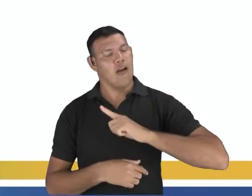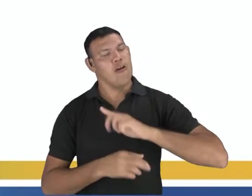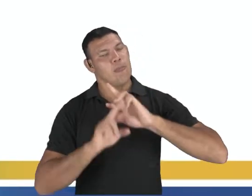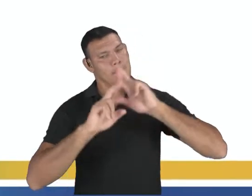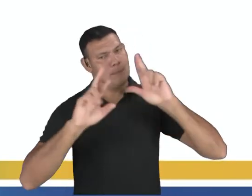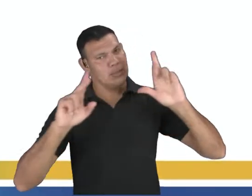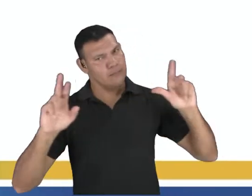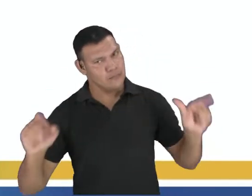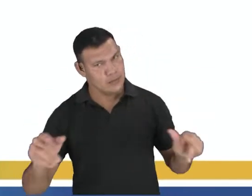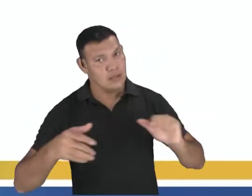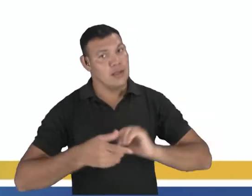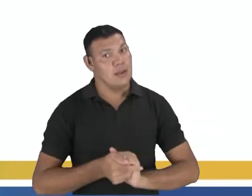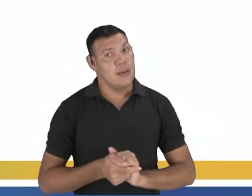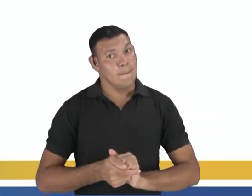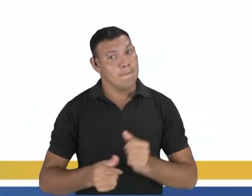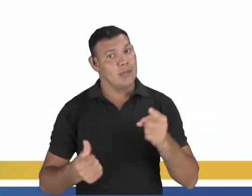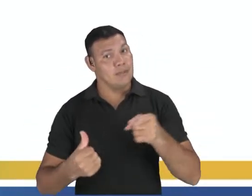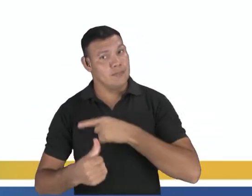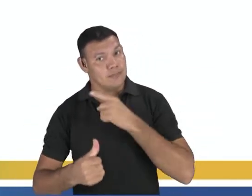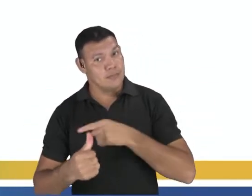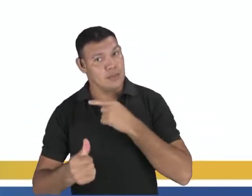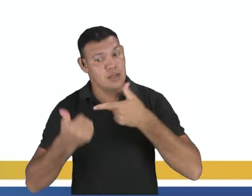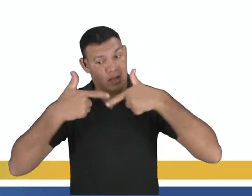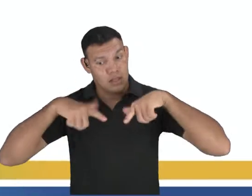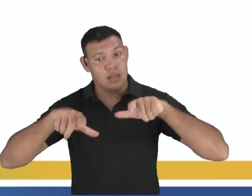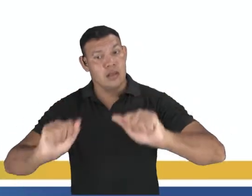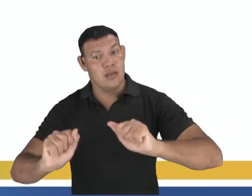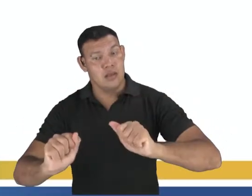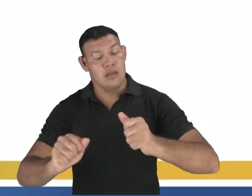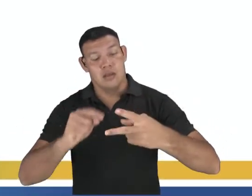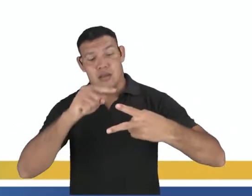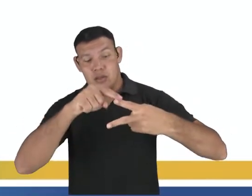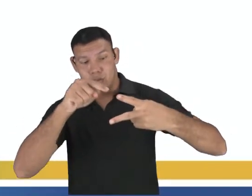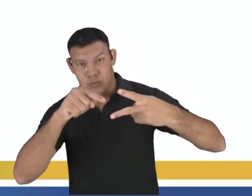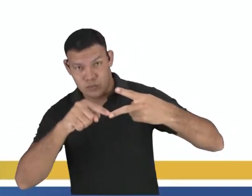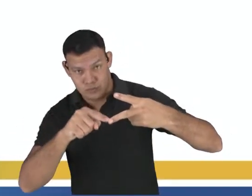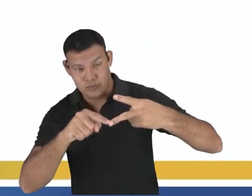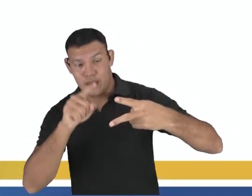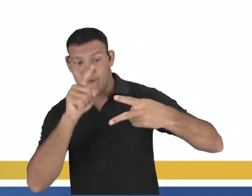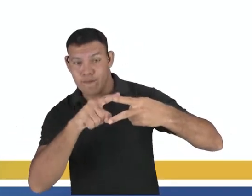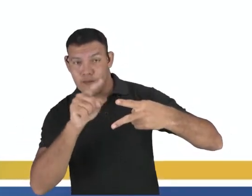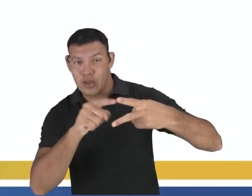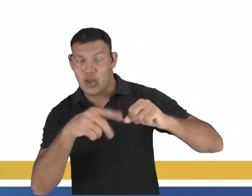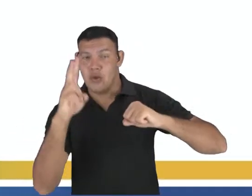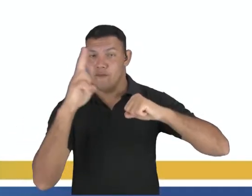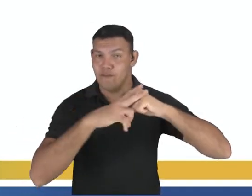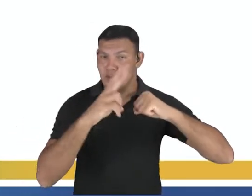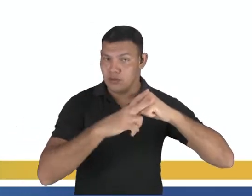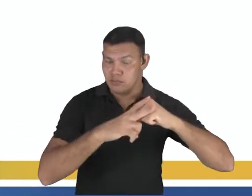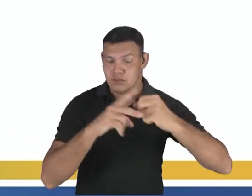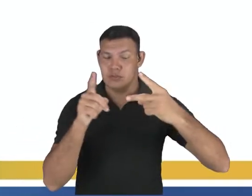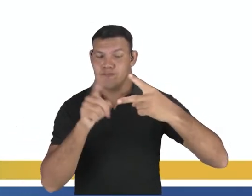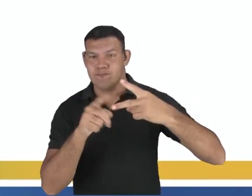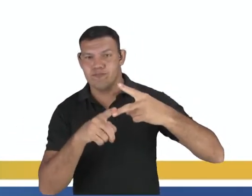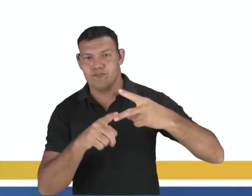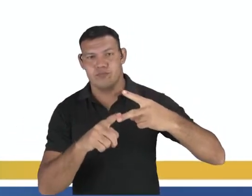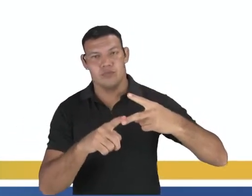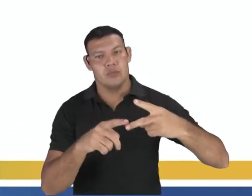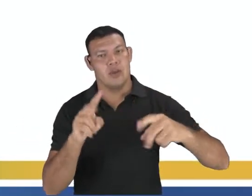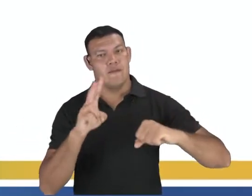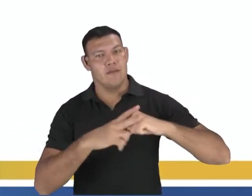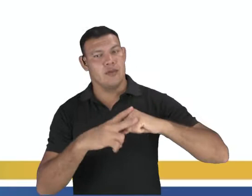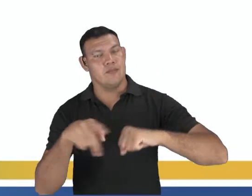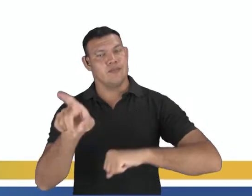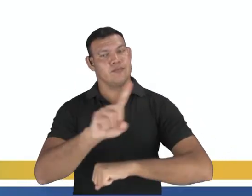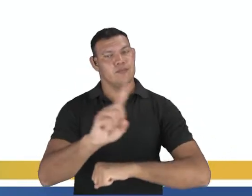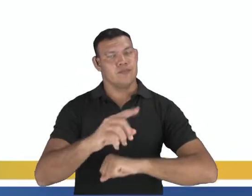distinções. Primeiramente, nós vamos lembrar que a linguagem ela pode ser dividida em linguagem verbal e linguagem não verbal.